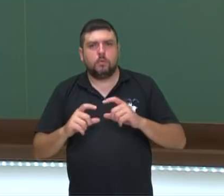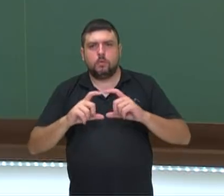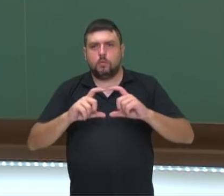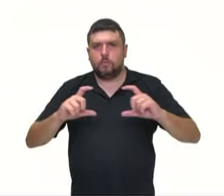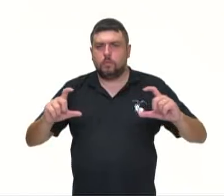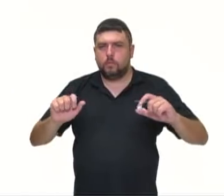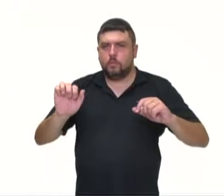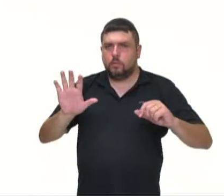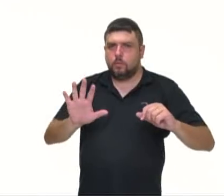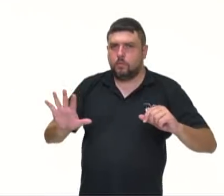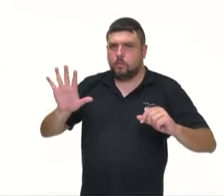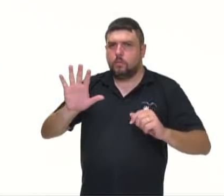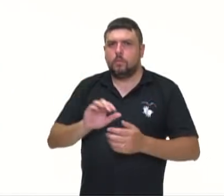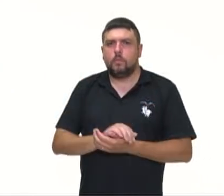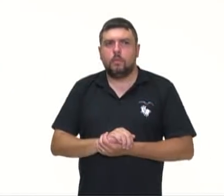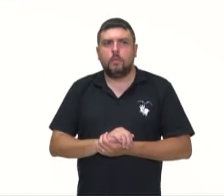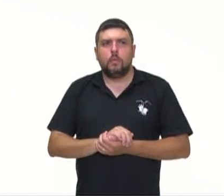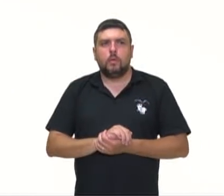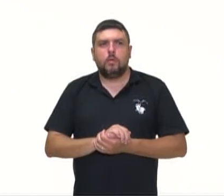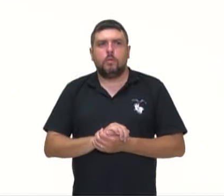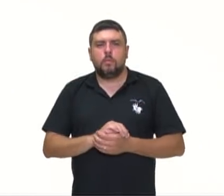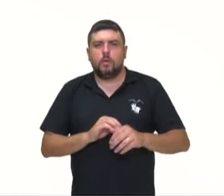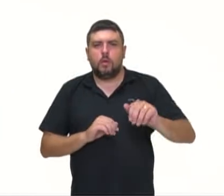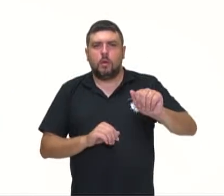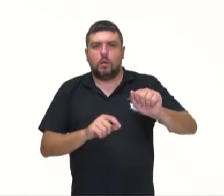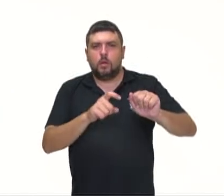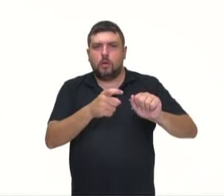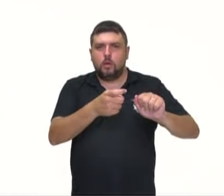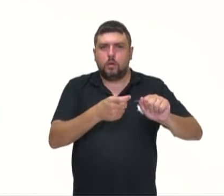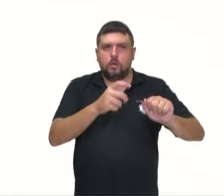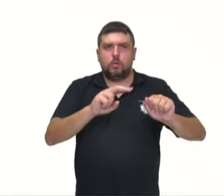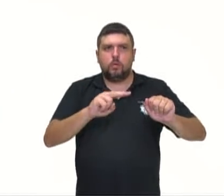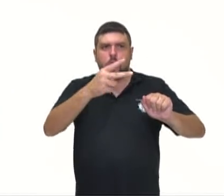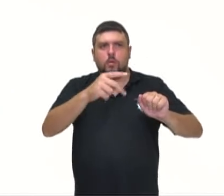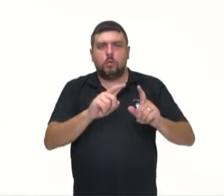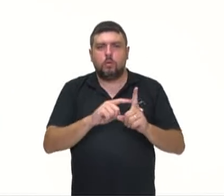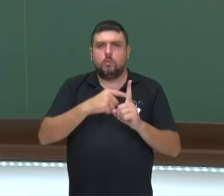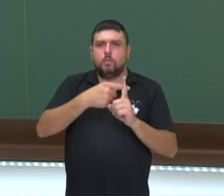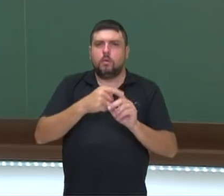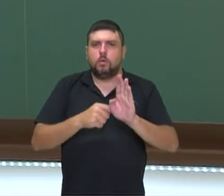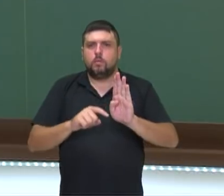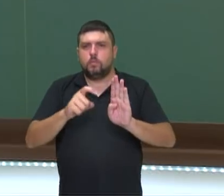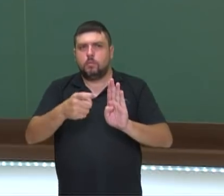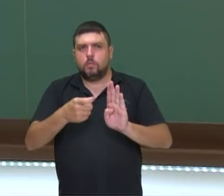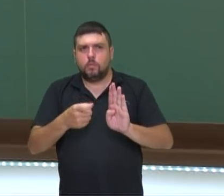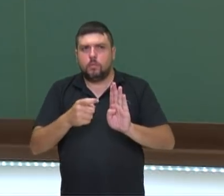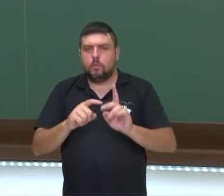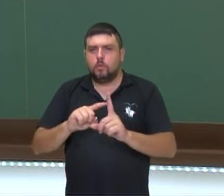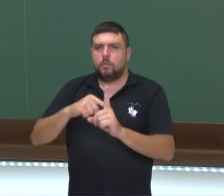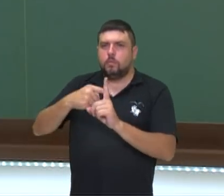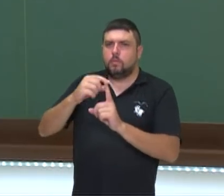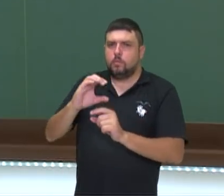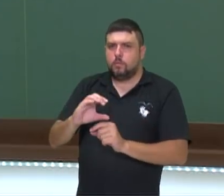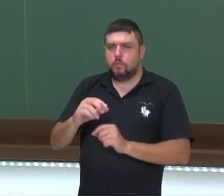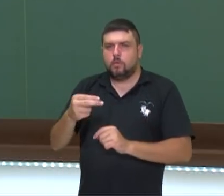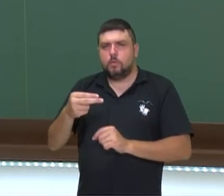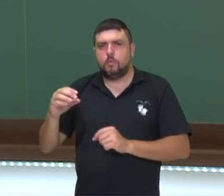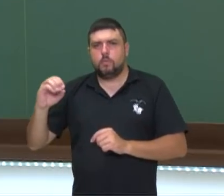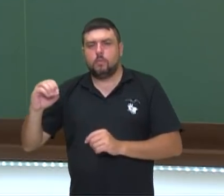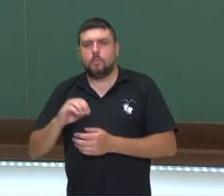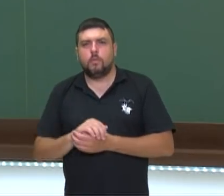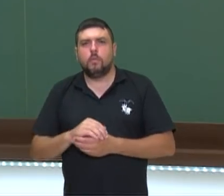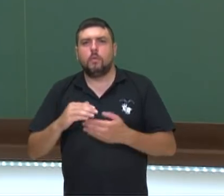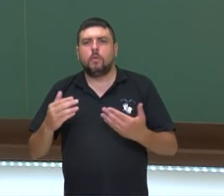geral, vai ser ax ao quadrado mais bx mais c igual a 0. Ou seja, passar o 40 para cá. Nós temos a